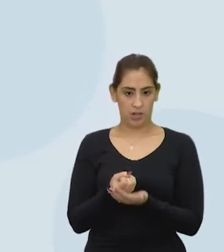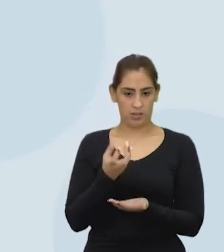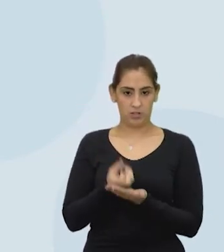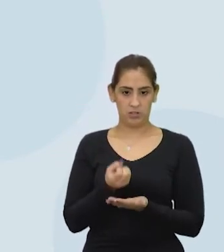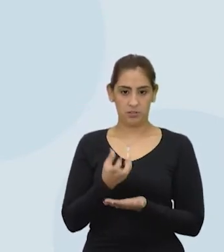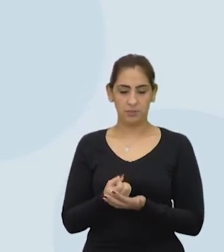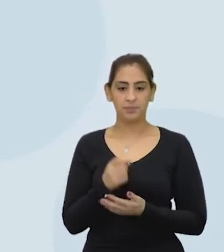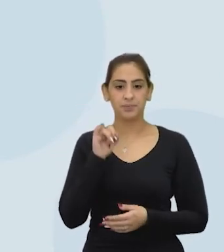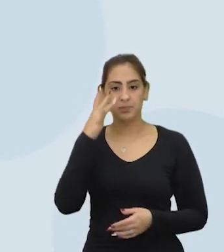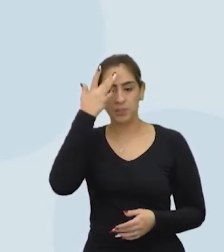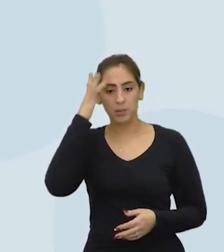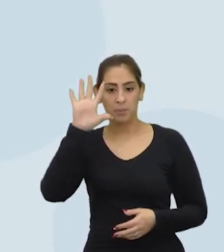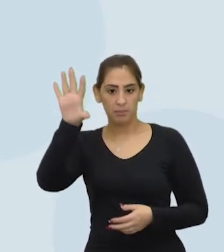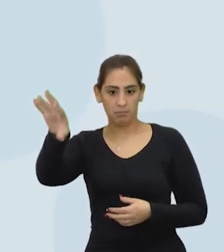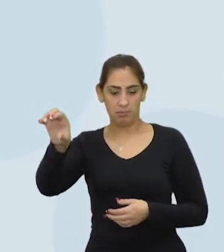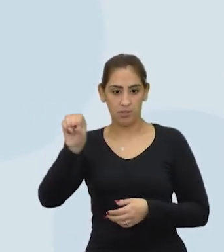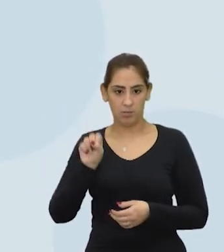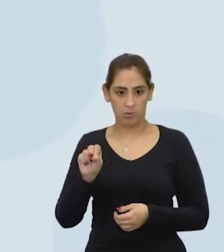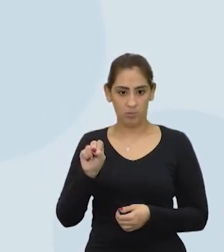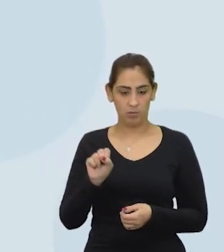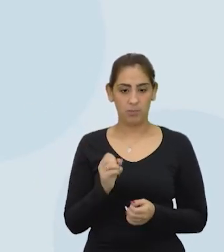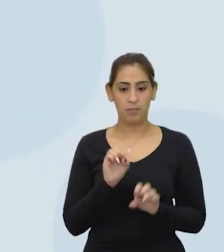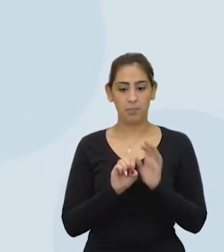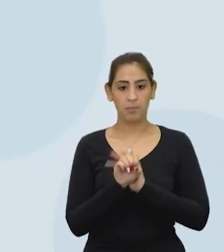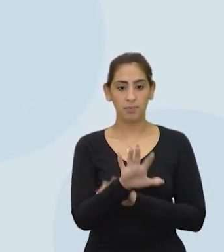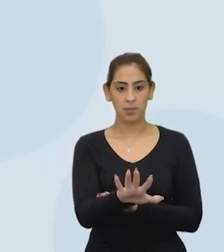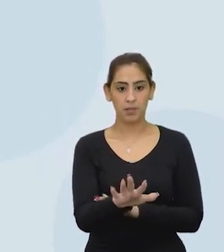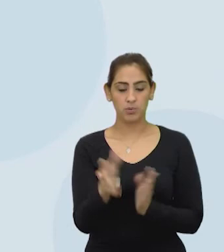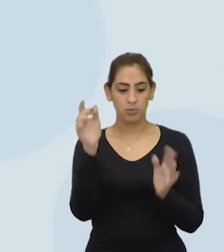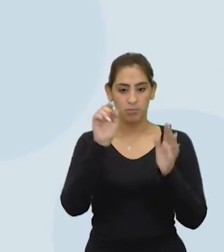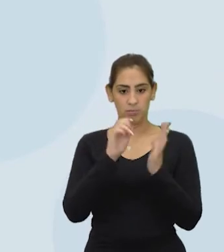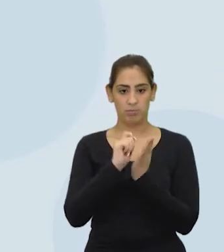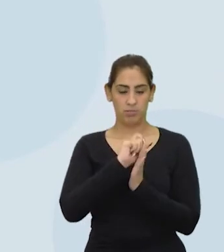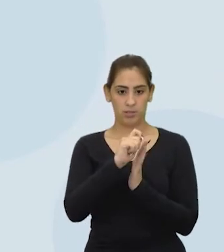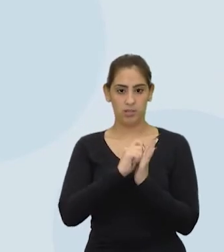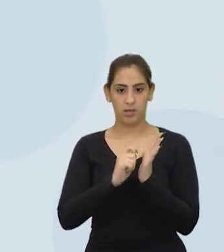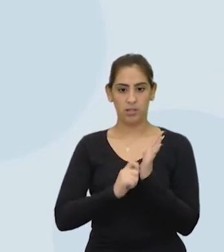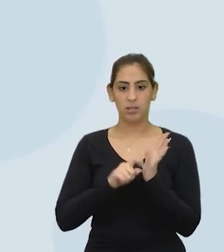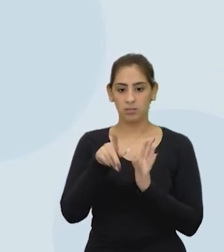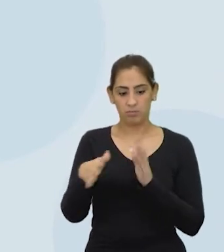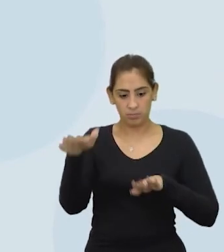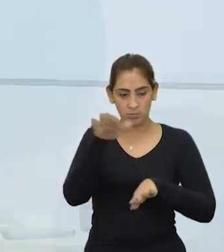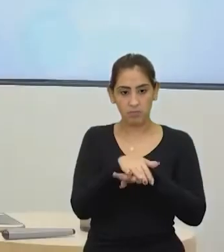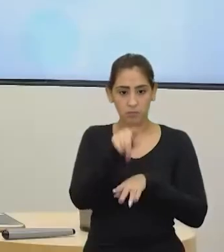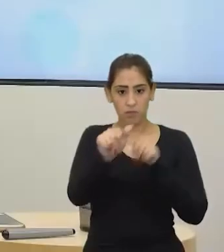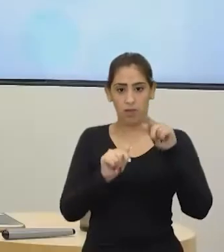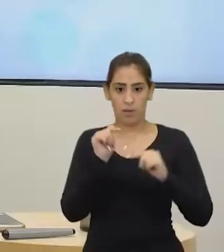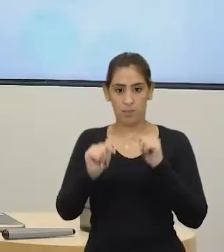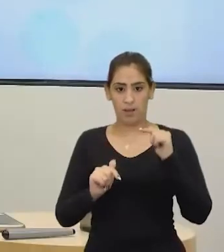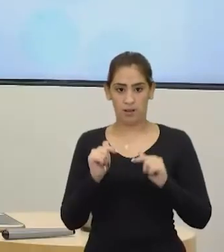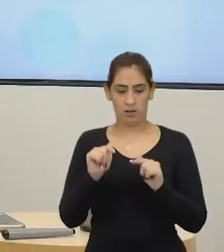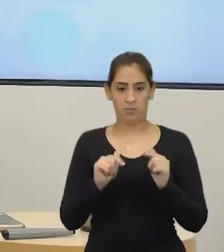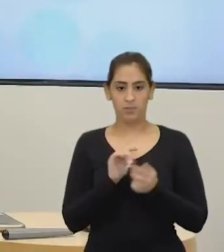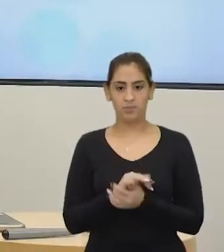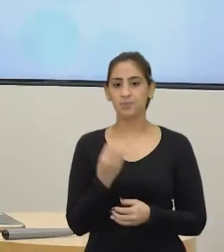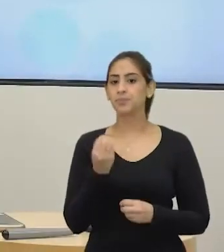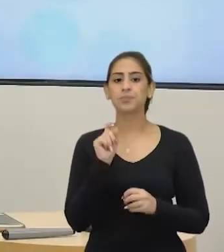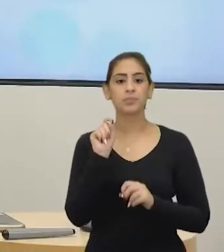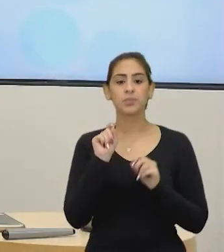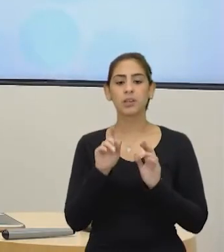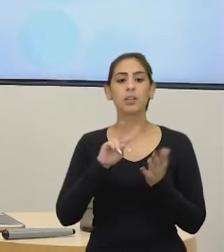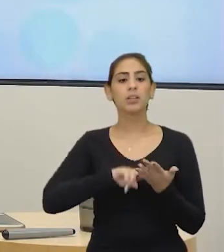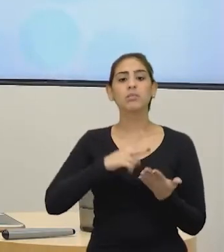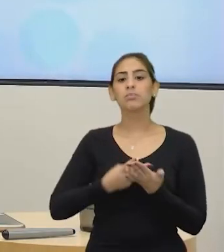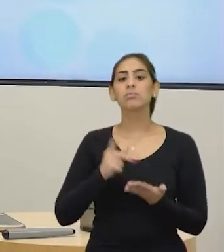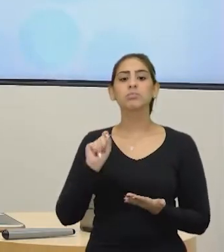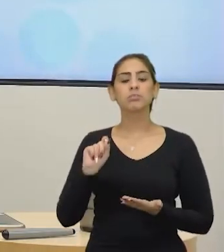alguém pegou o podcast lá, ouviu e passou para a parte escrita. É em cima dele que a gente vai trabalhar. Por que a gente preferiu trabalhar com a transcrição? Porque fica registrado